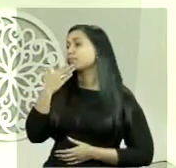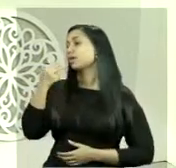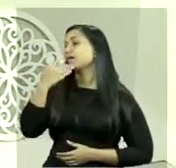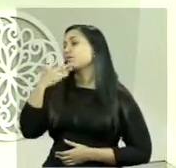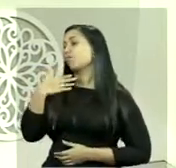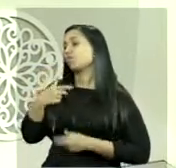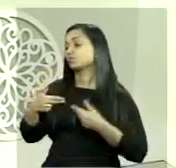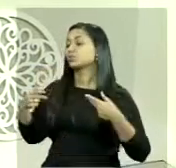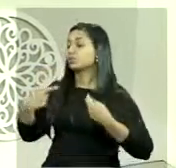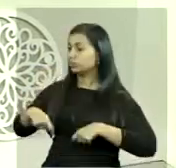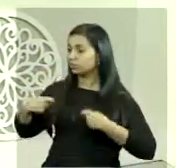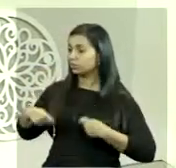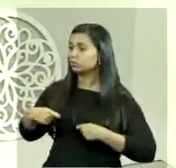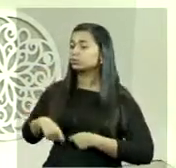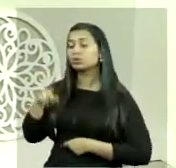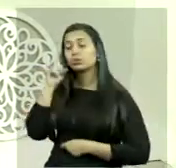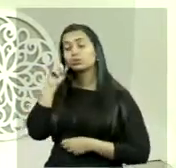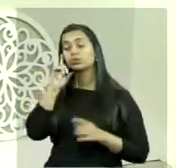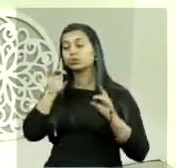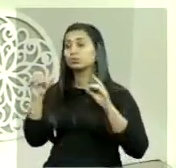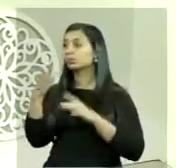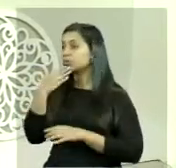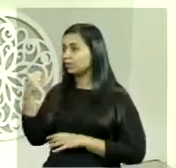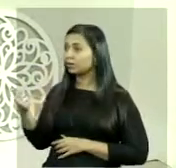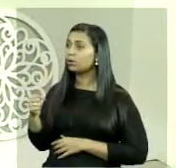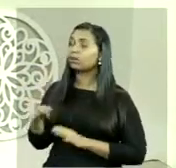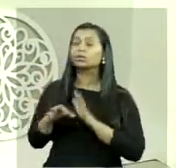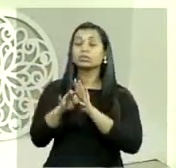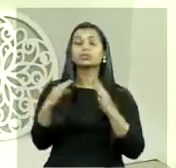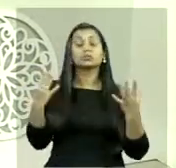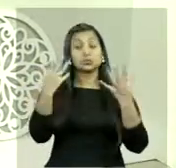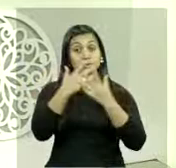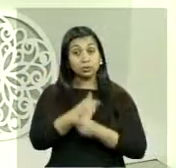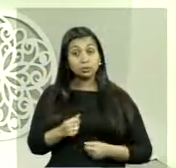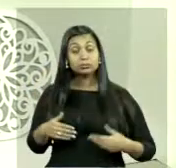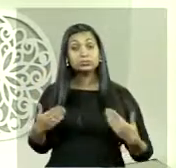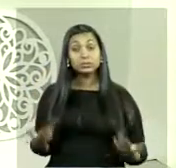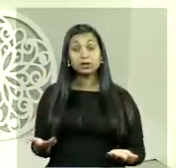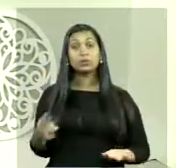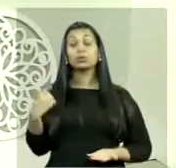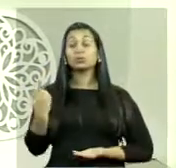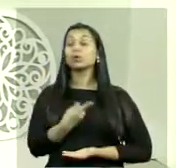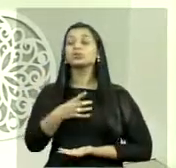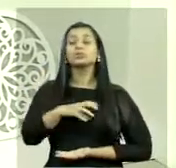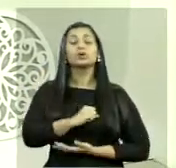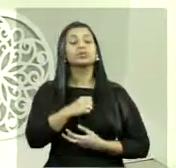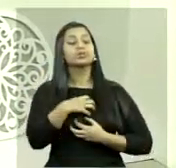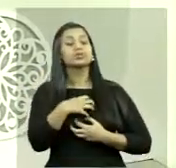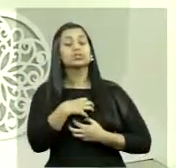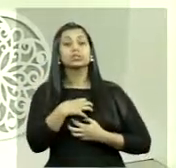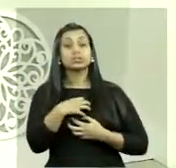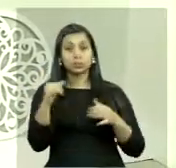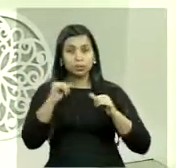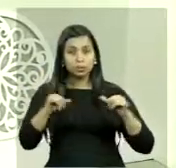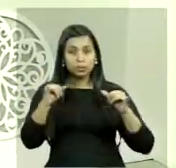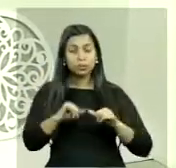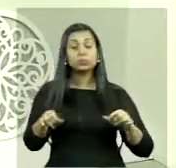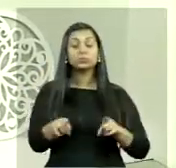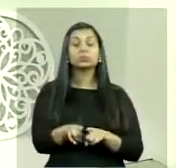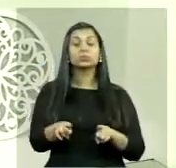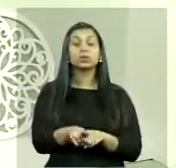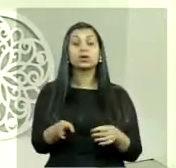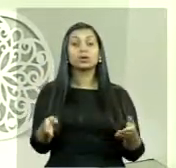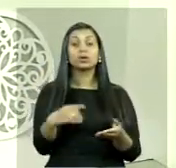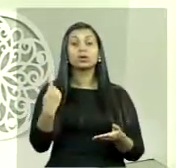que eu preciso ser, cada dia melhor. Que testemunho lindo. Lúcia, então, repletos desse amor que você acabou de anunciar também, nós